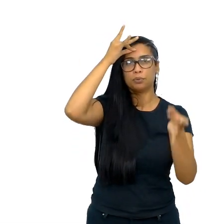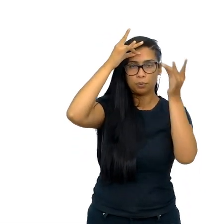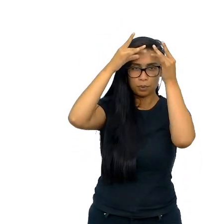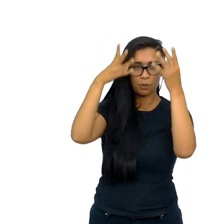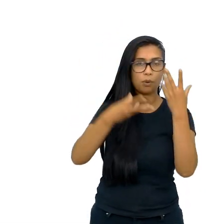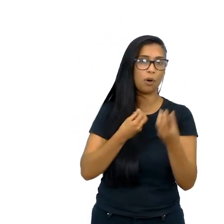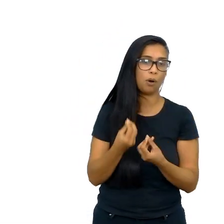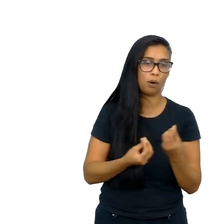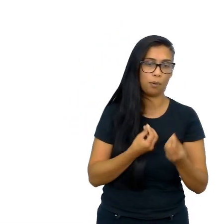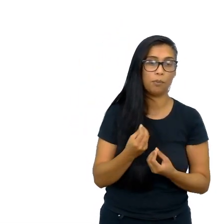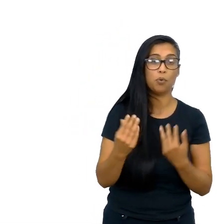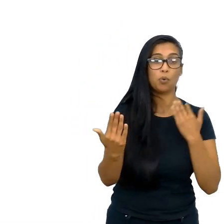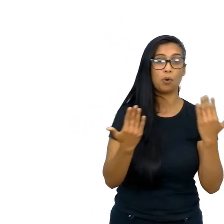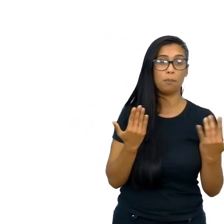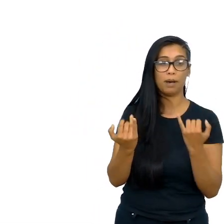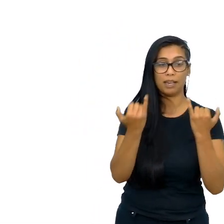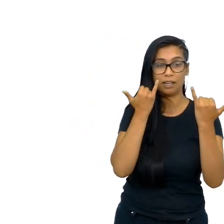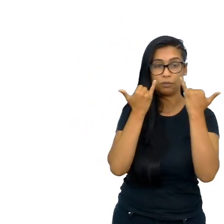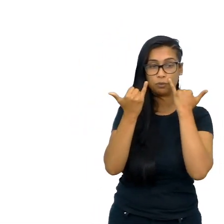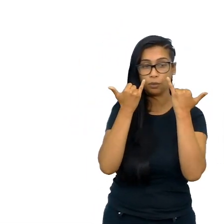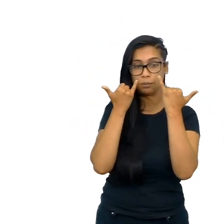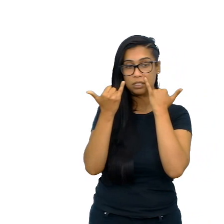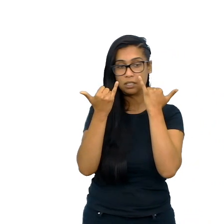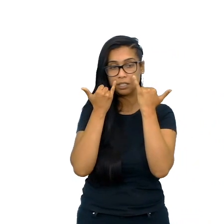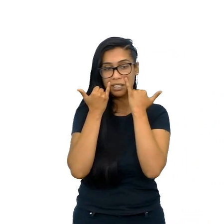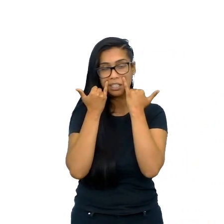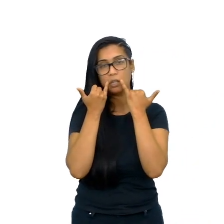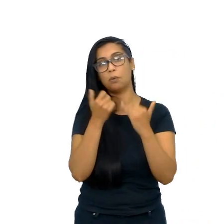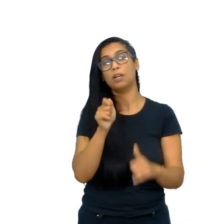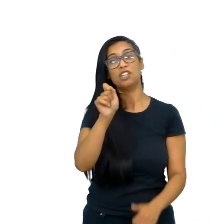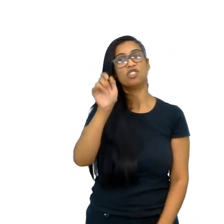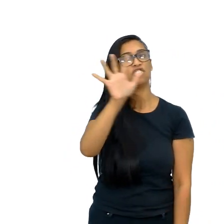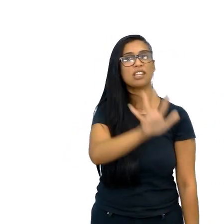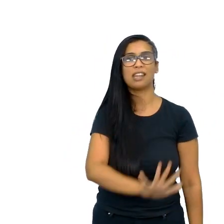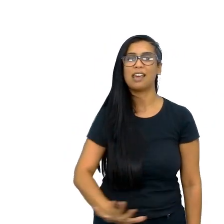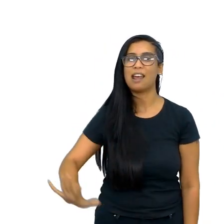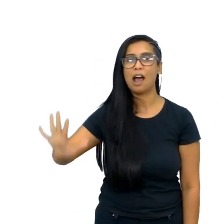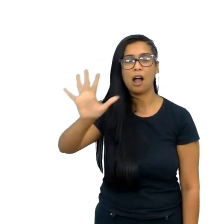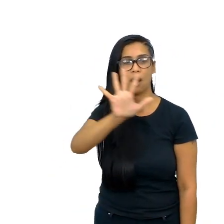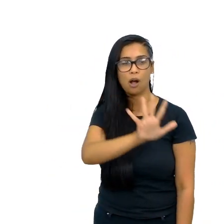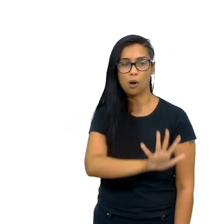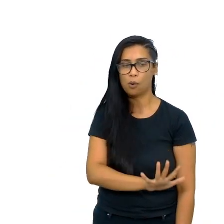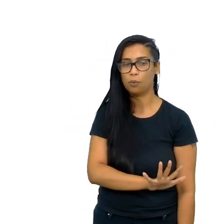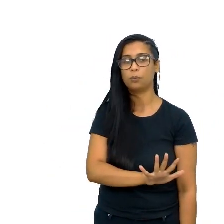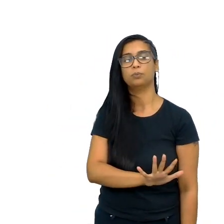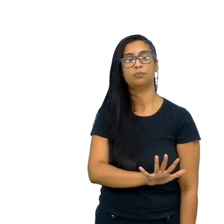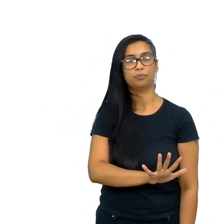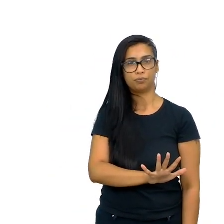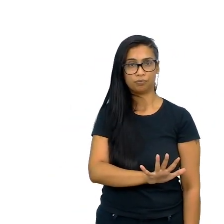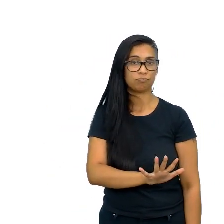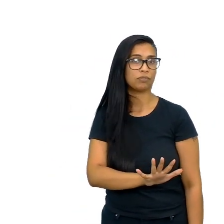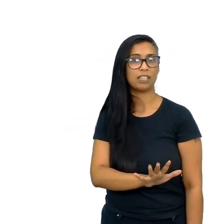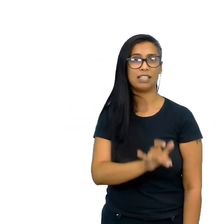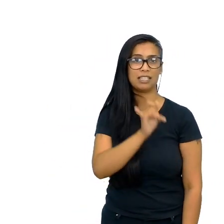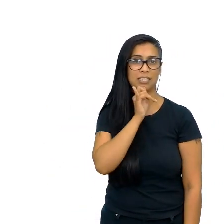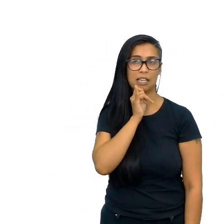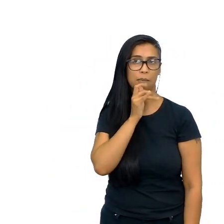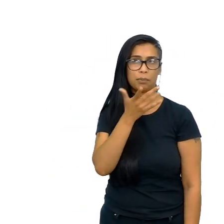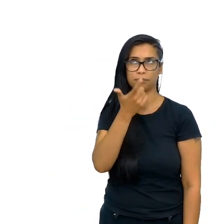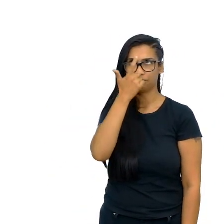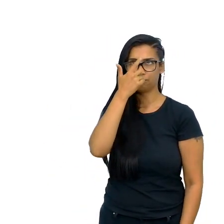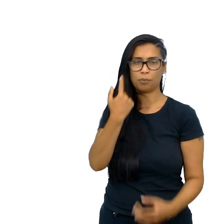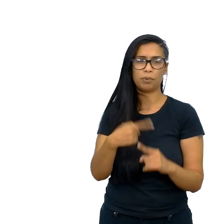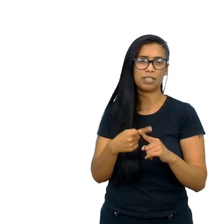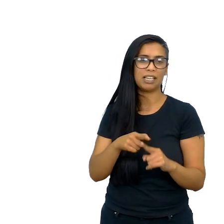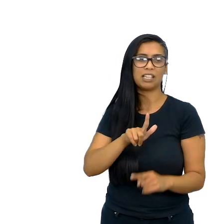comparação de informações. A questão da generalização, ela é importante no sentido de que, quando